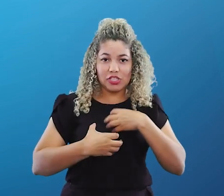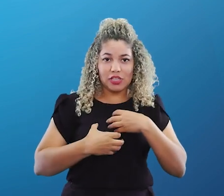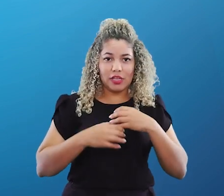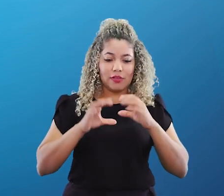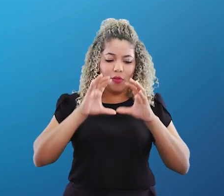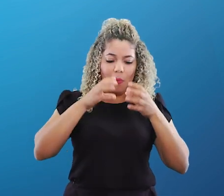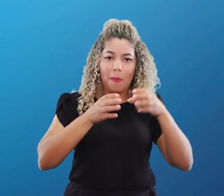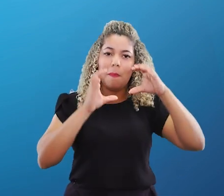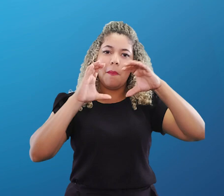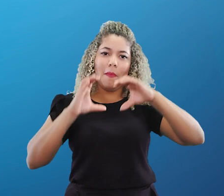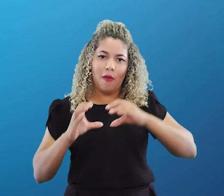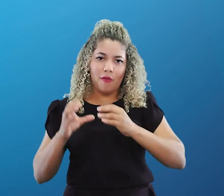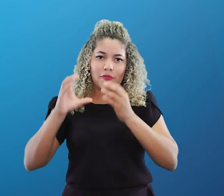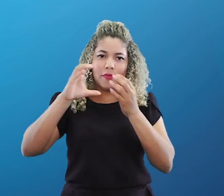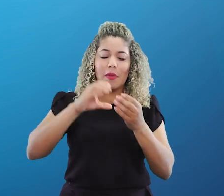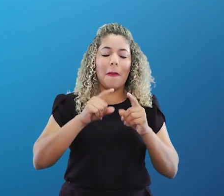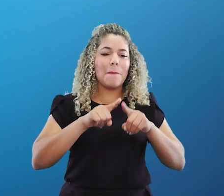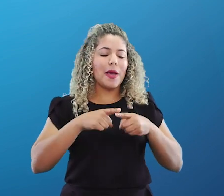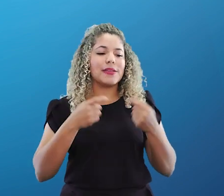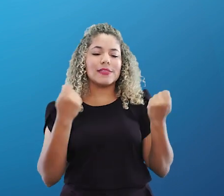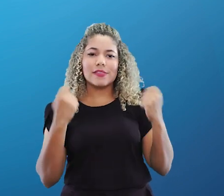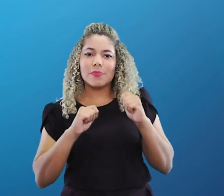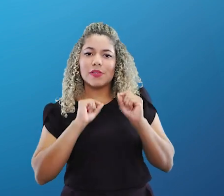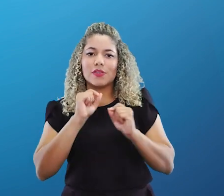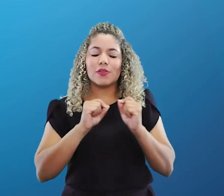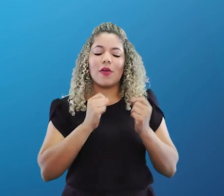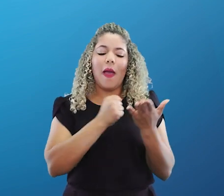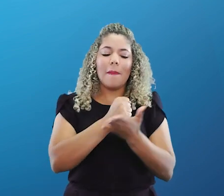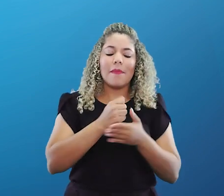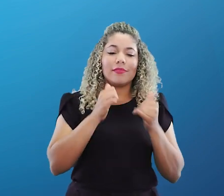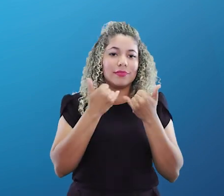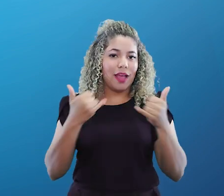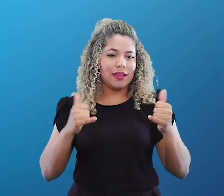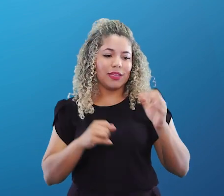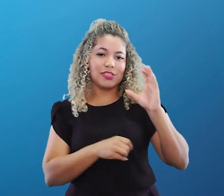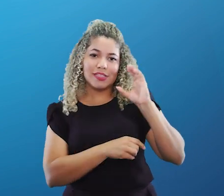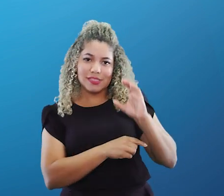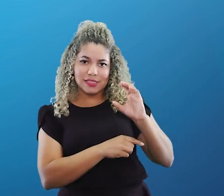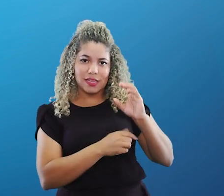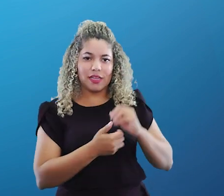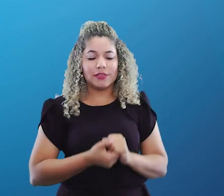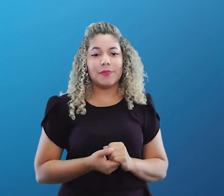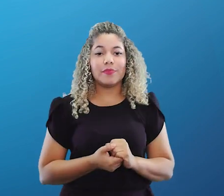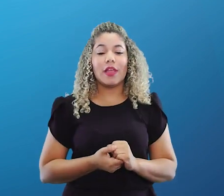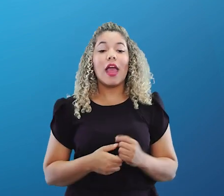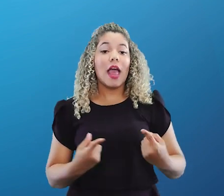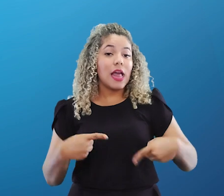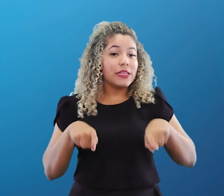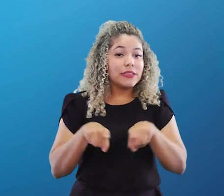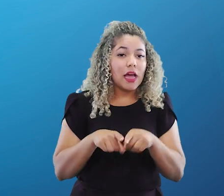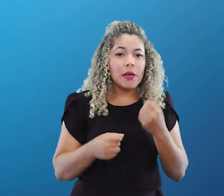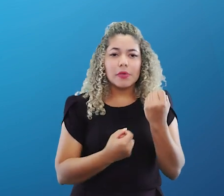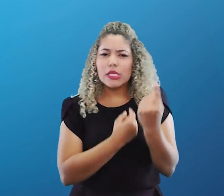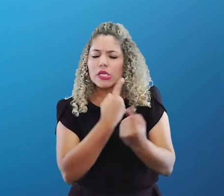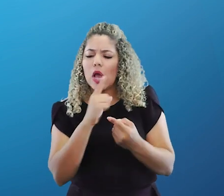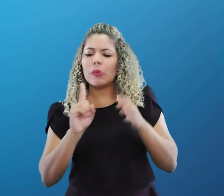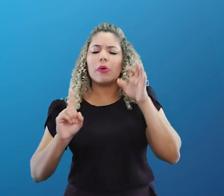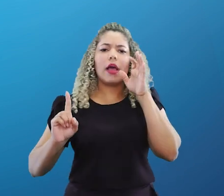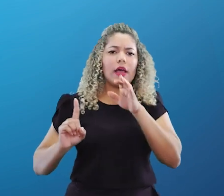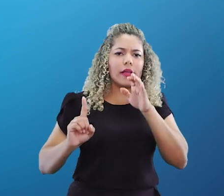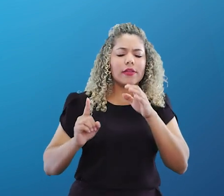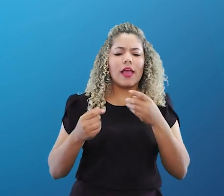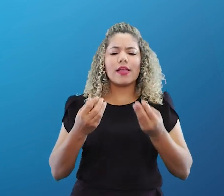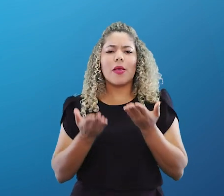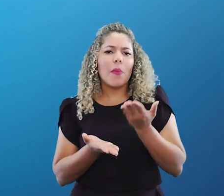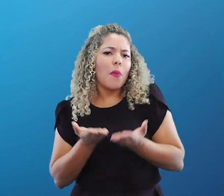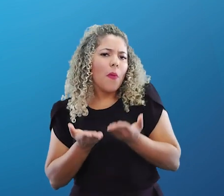de fazer movimento, mas todas elas dependem então da energia cinética. Essa energia cinética vai depender também de alguns fatores, como